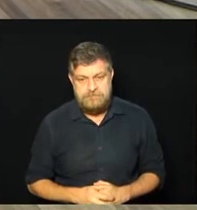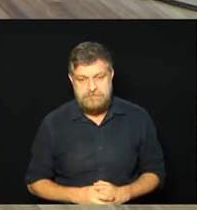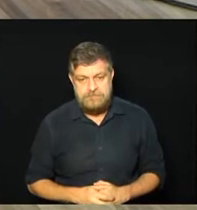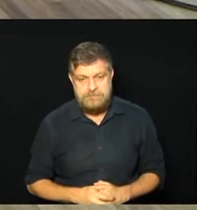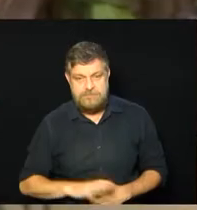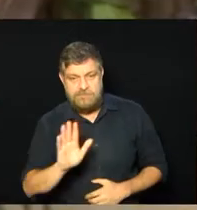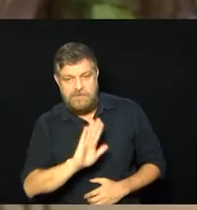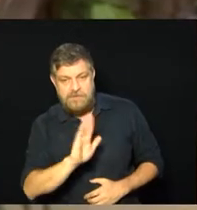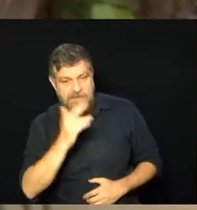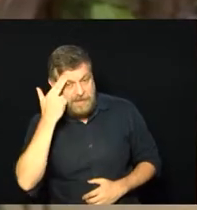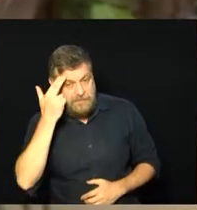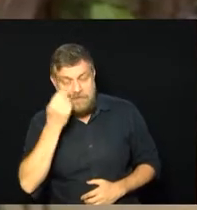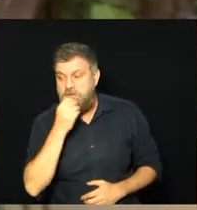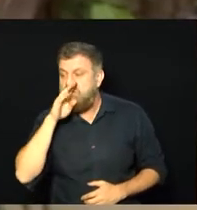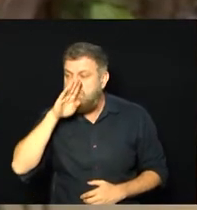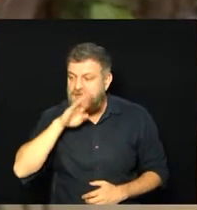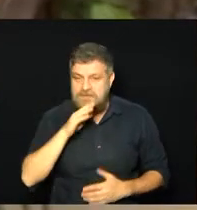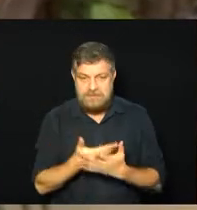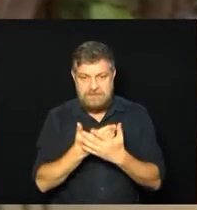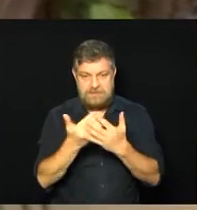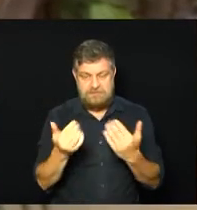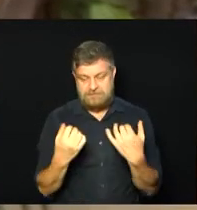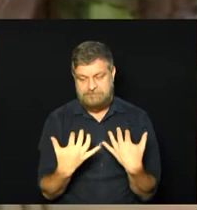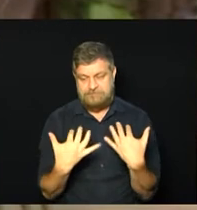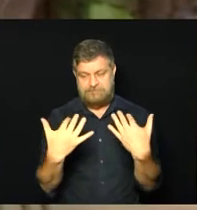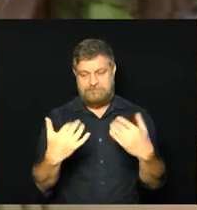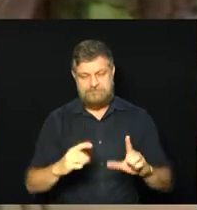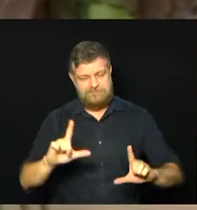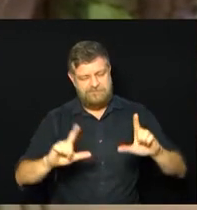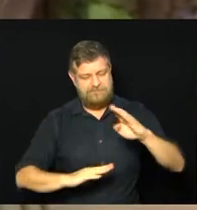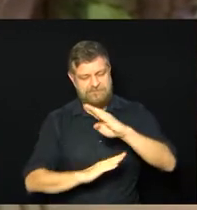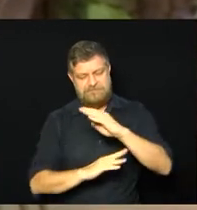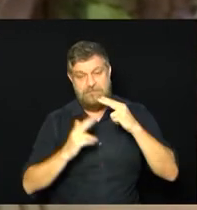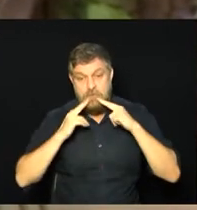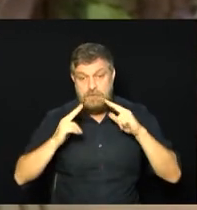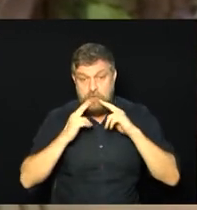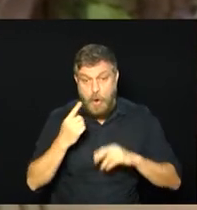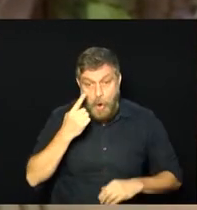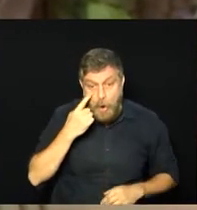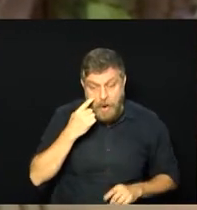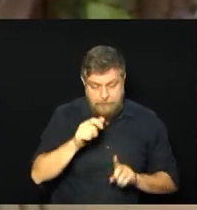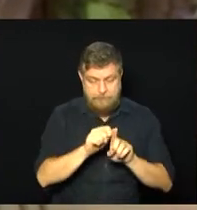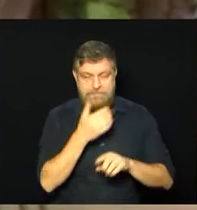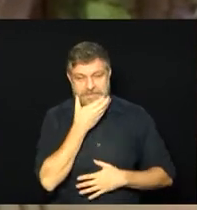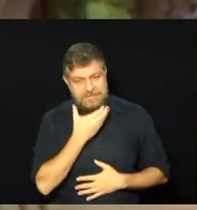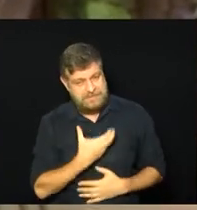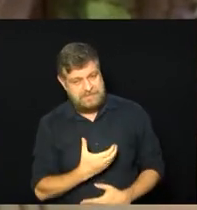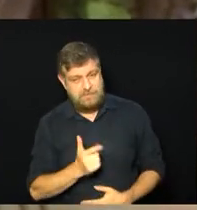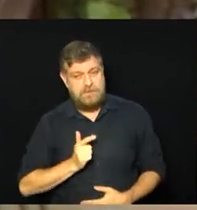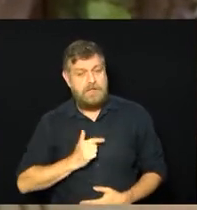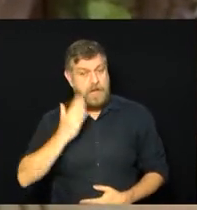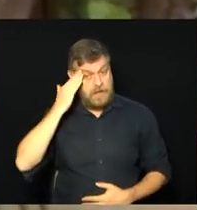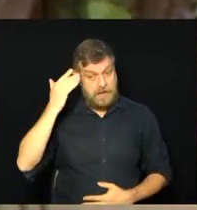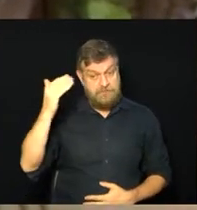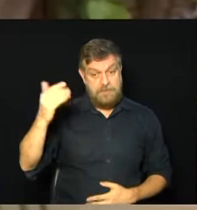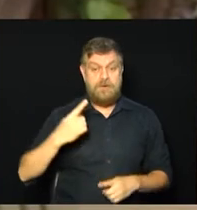Olá, Gabriel, boa tarde para você que acompanha o Câmara Notícia. Olha só, mês de dezembro é um mês conhecido